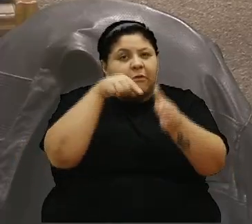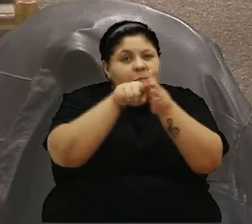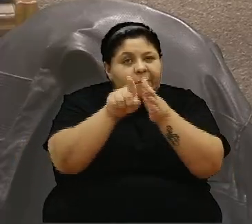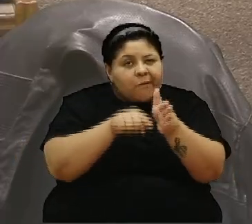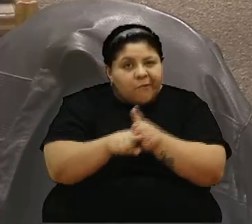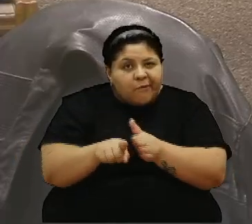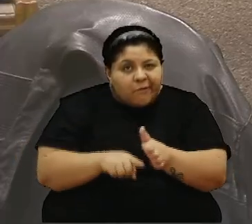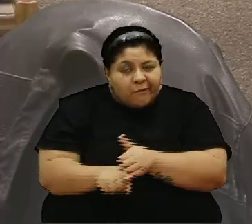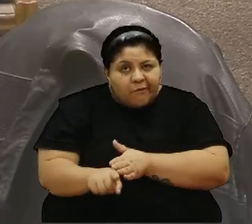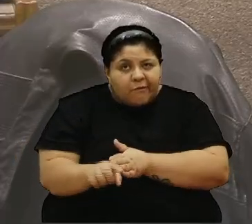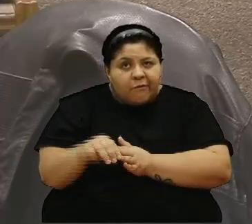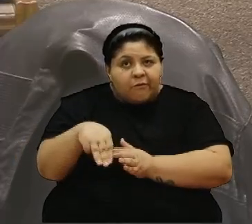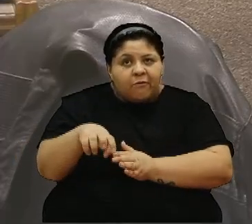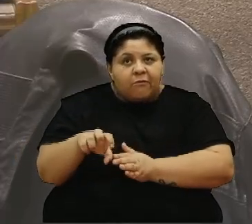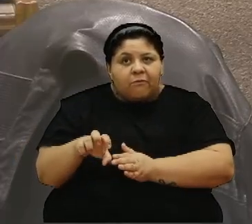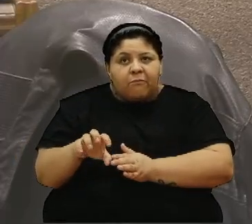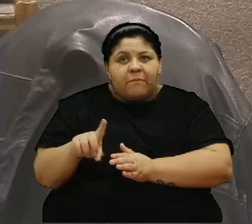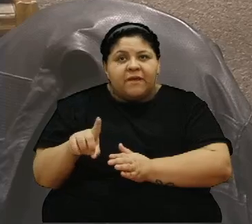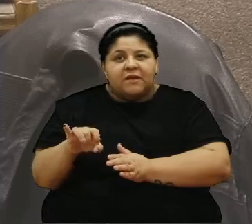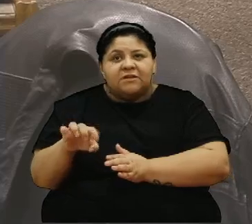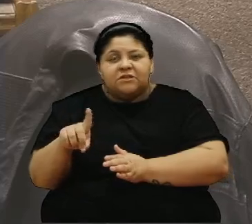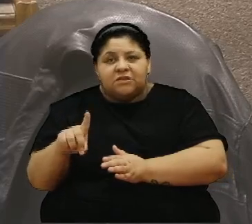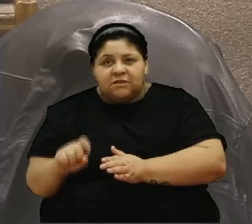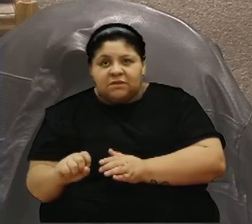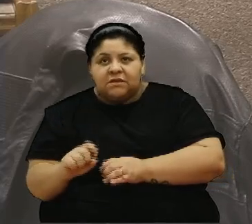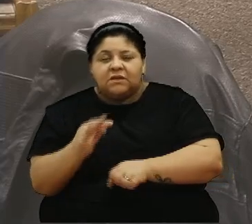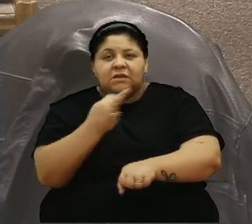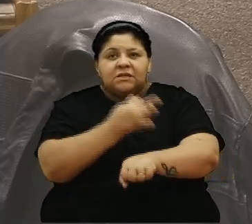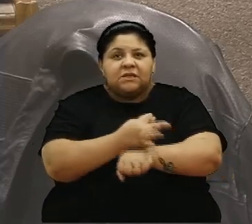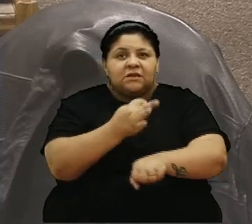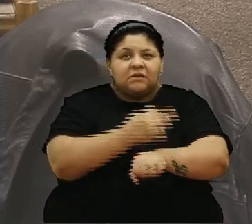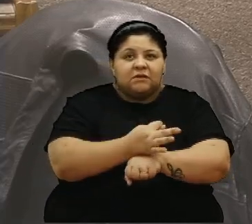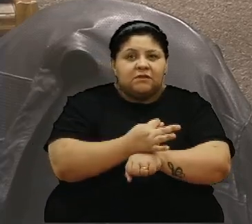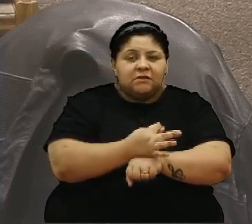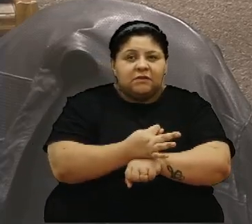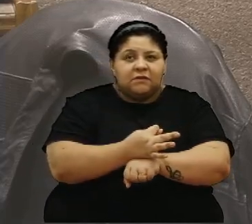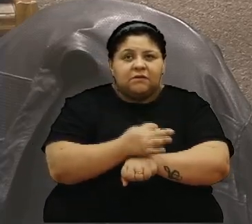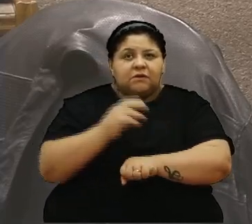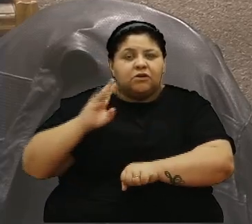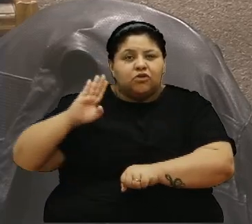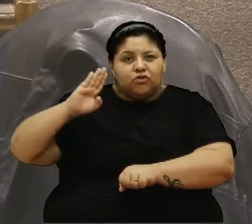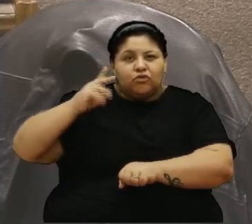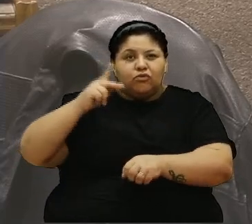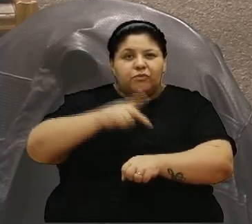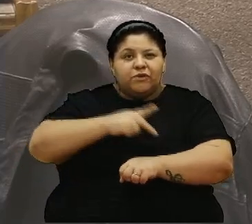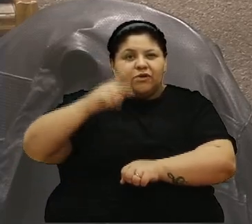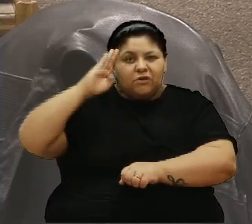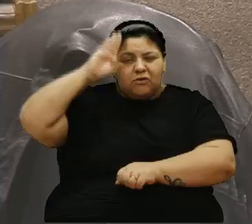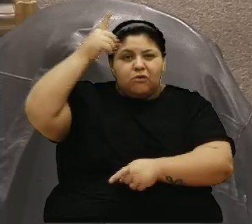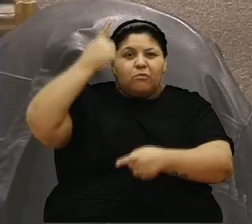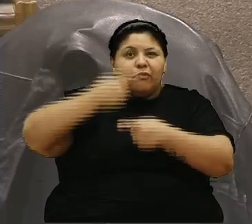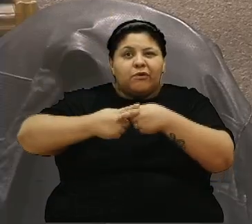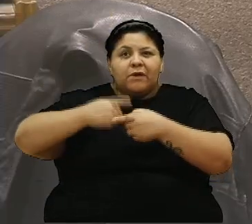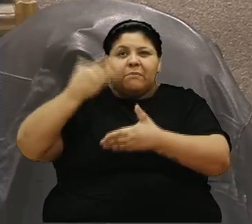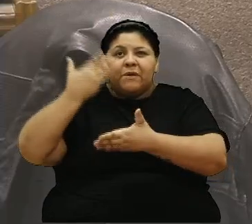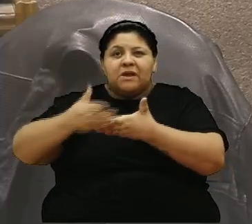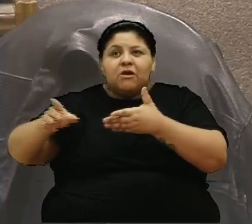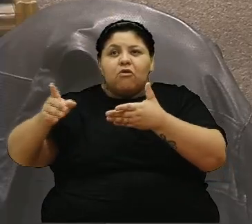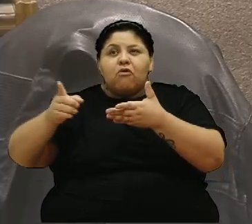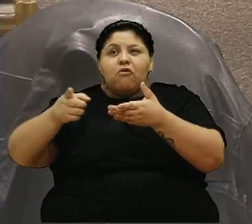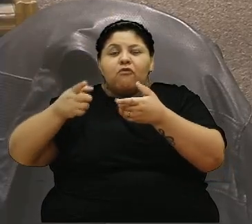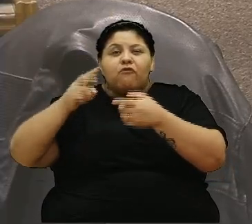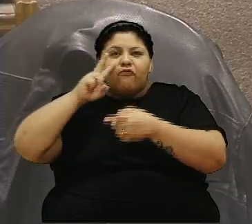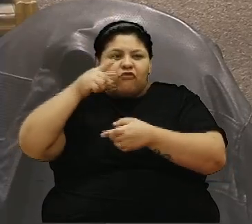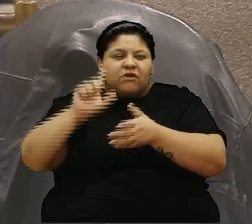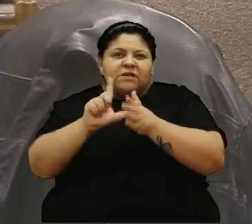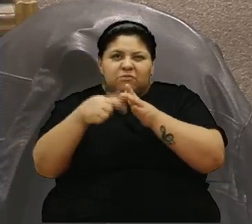sobre a medida provisória 871 do presidente Bolsonaro e por que ela perdeu força depois que ele saiu.